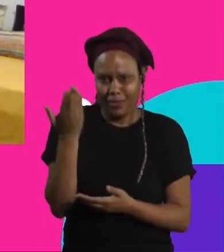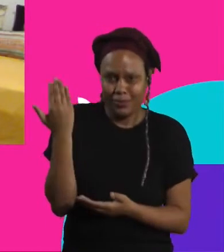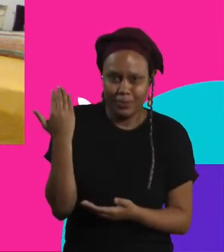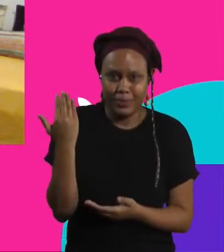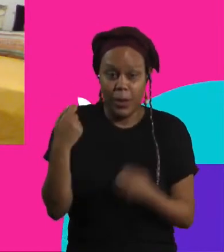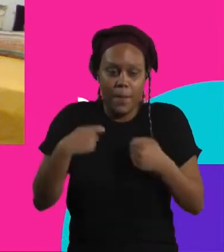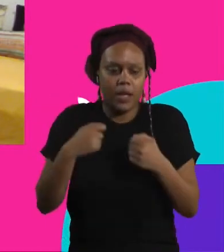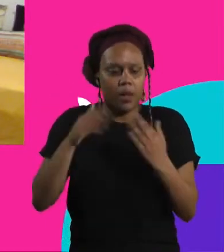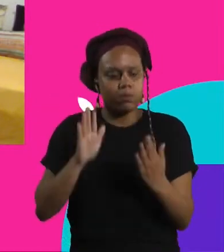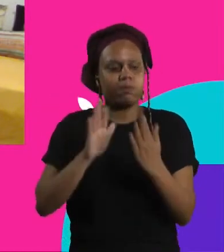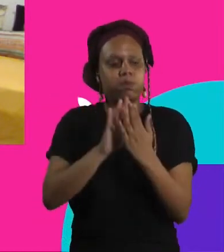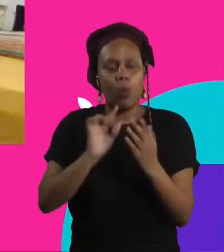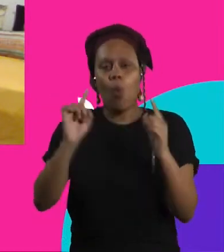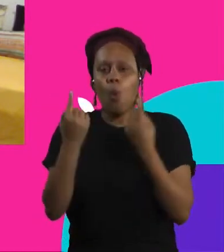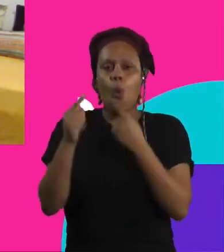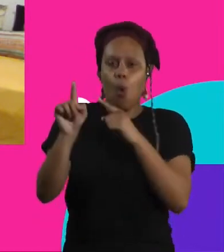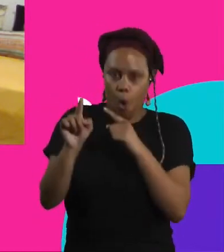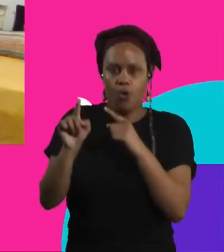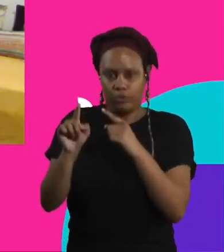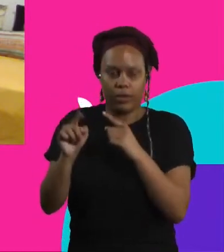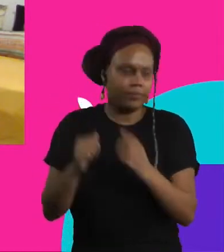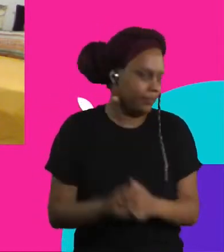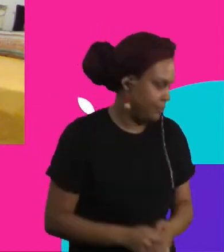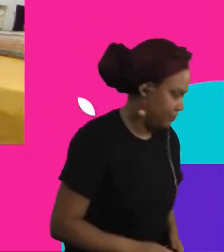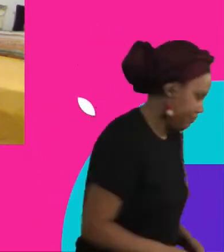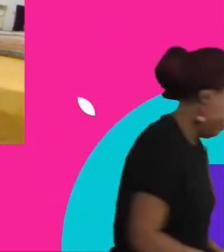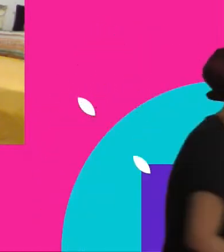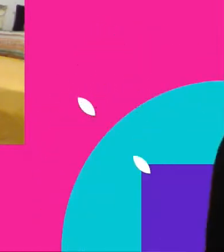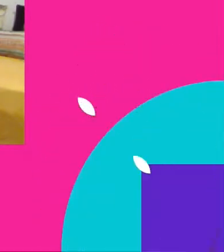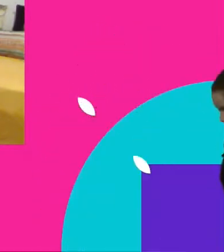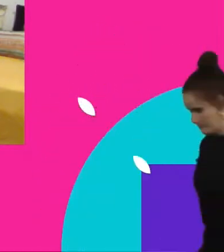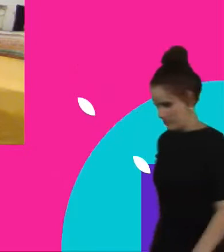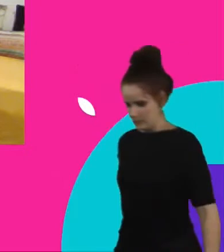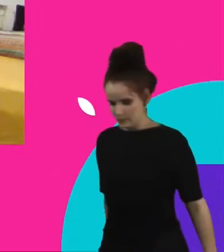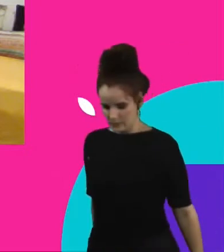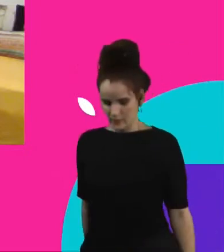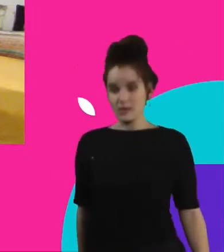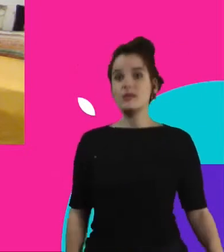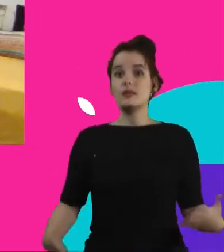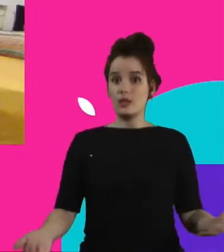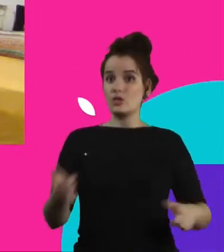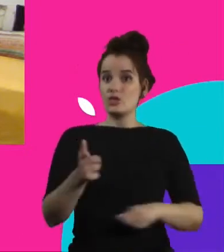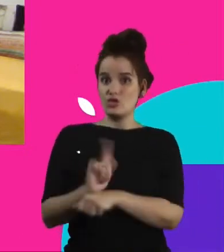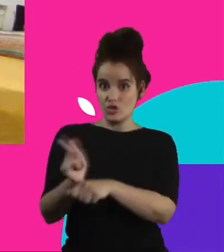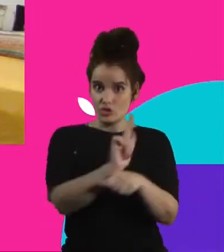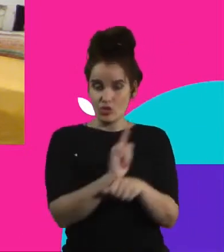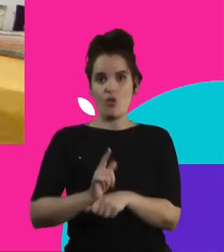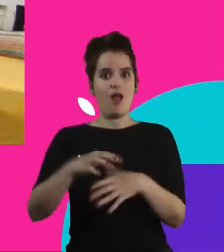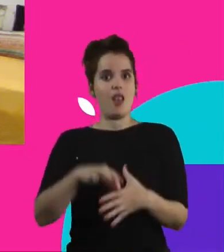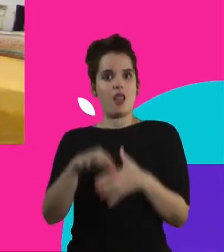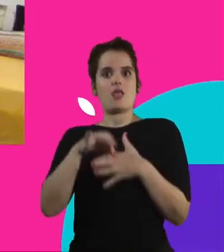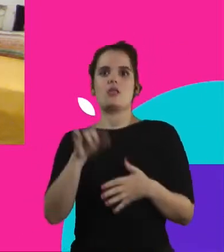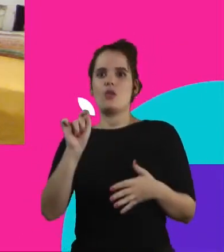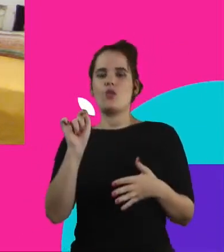combater o preconceito etário hoje, eu vou sofrer ele lá na frente, né? E os gestores, os líderes têm que entender que não é só uma questão social,